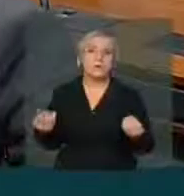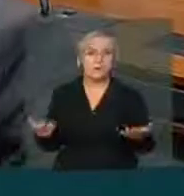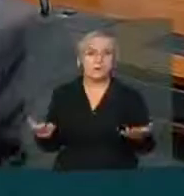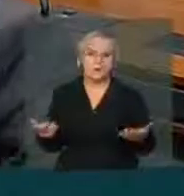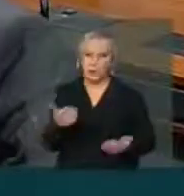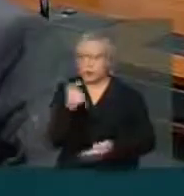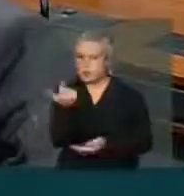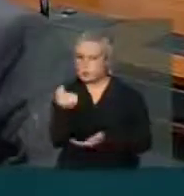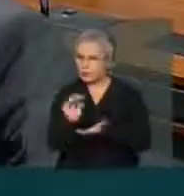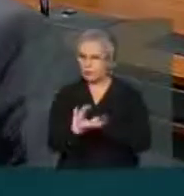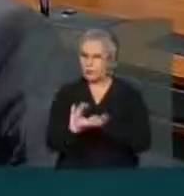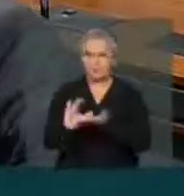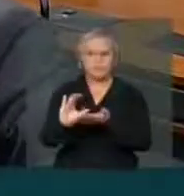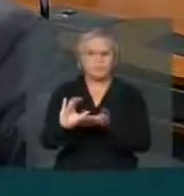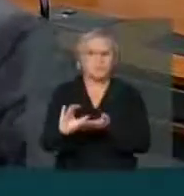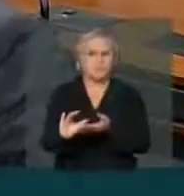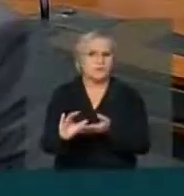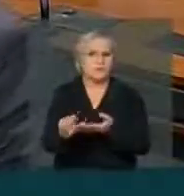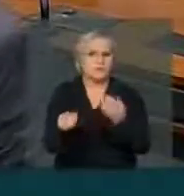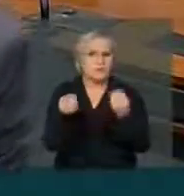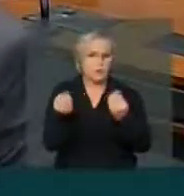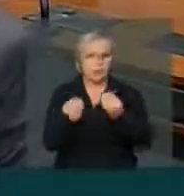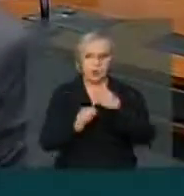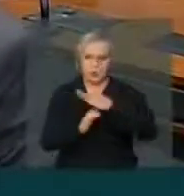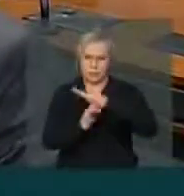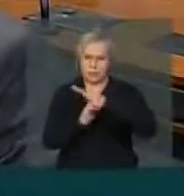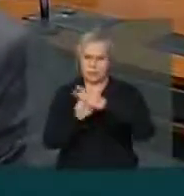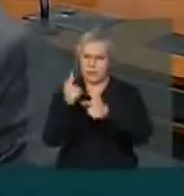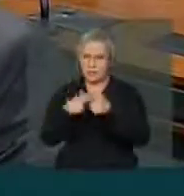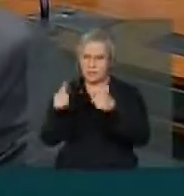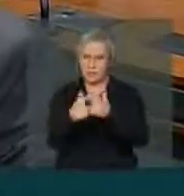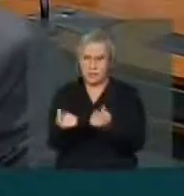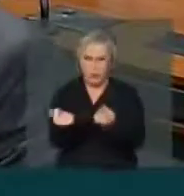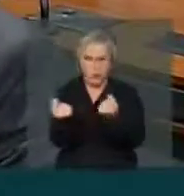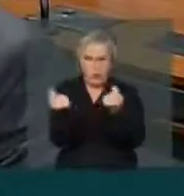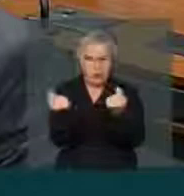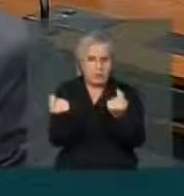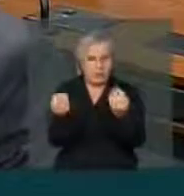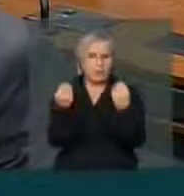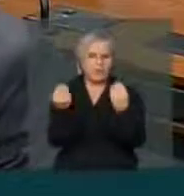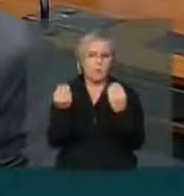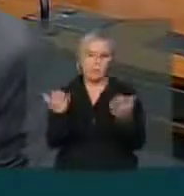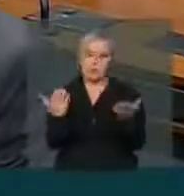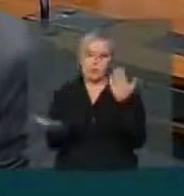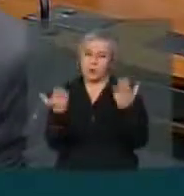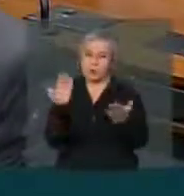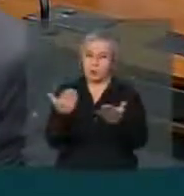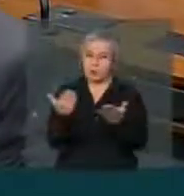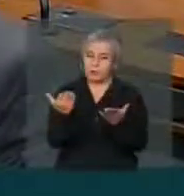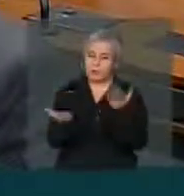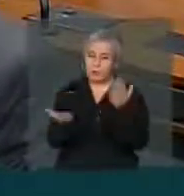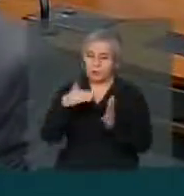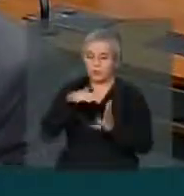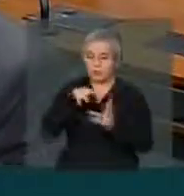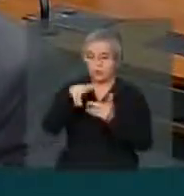tem investimento, porque as empresas estão com problemas financeiros, né? Já que em nível mundial, do seu faturamento,